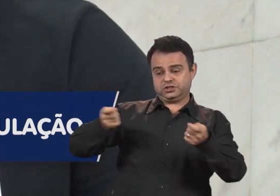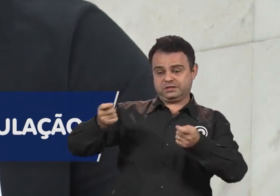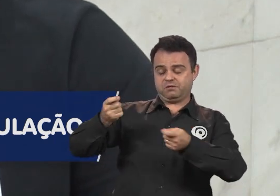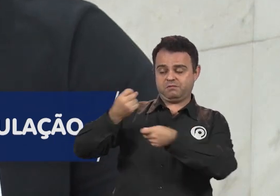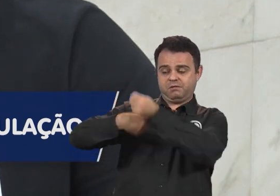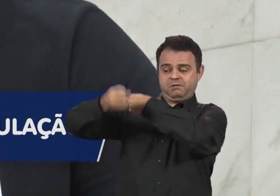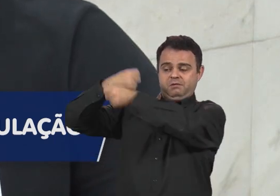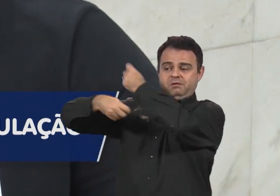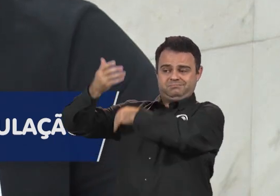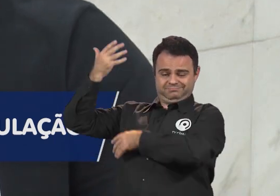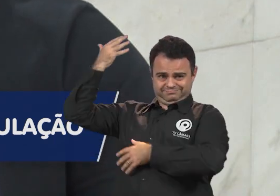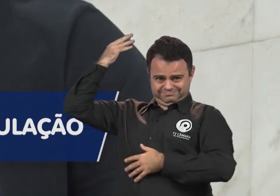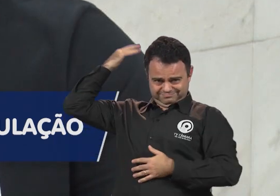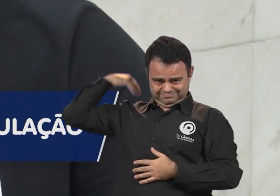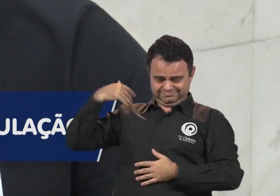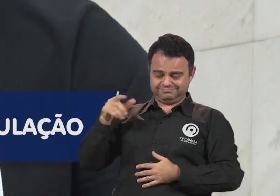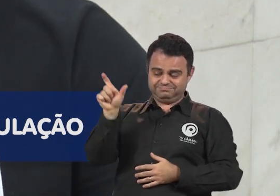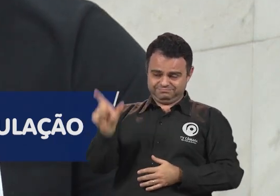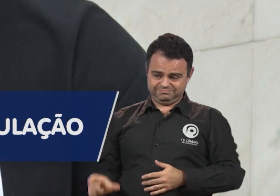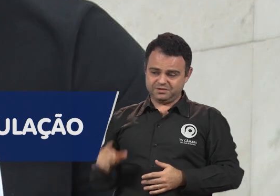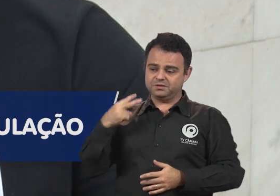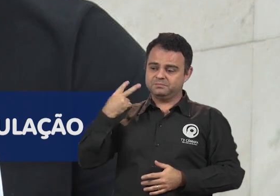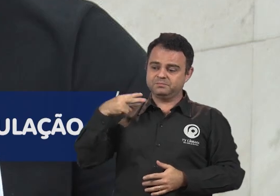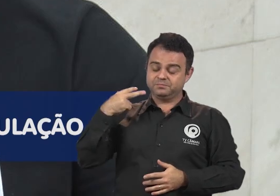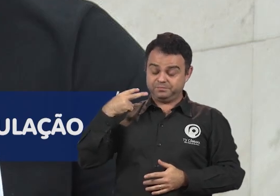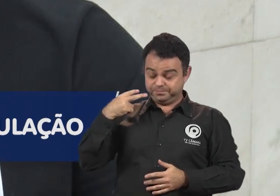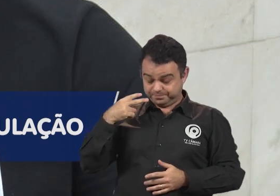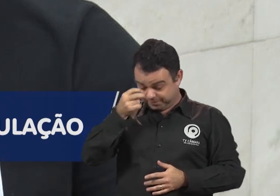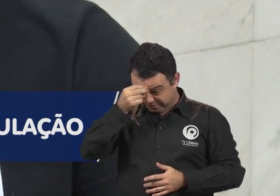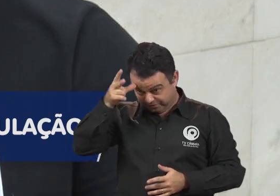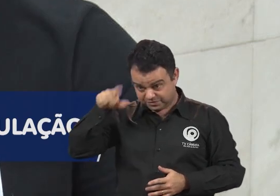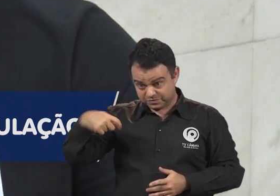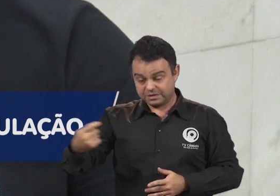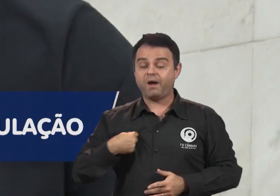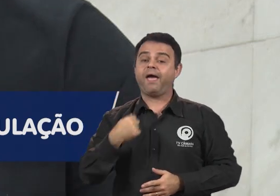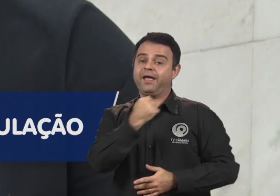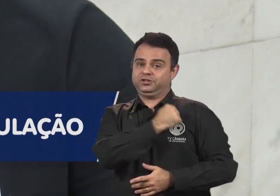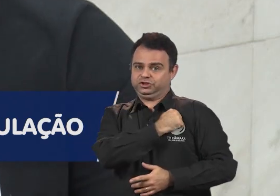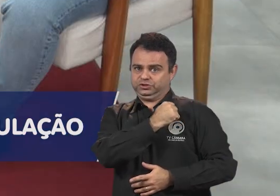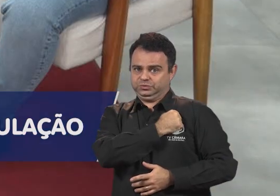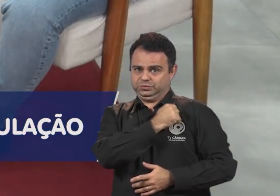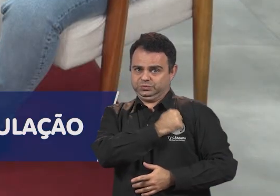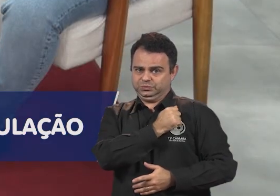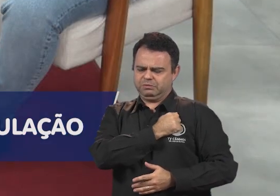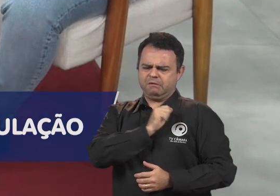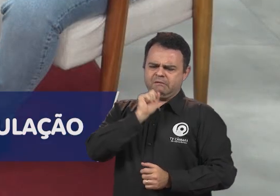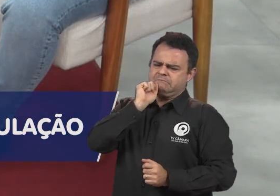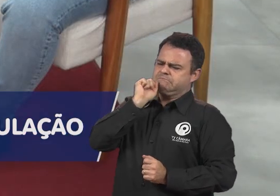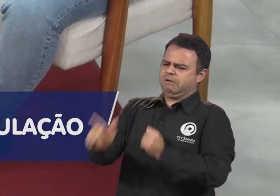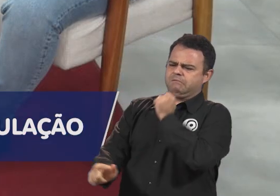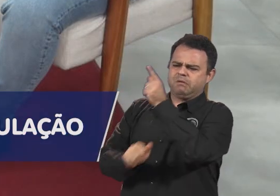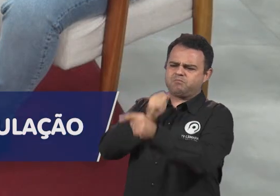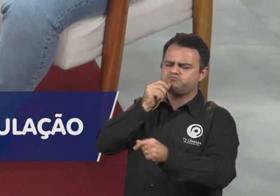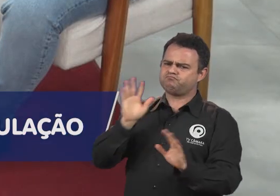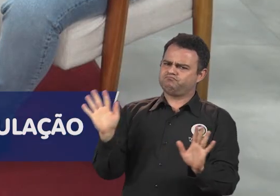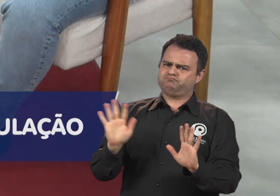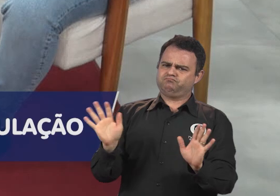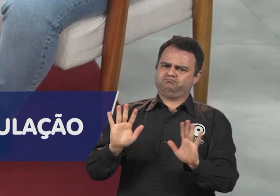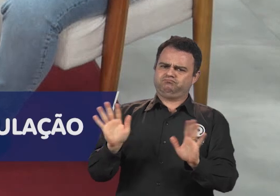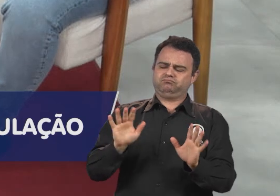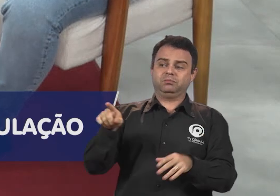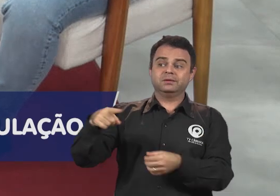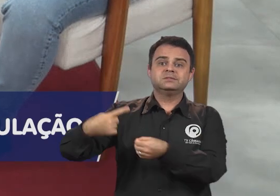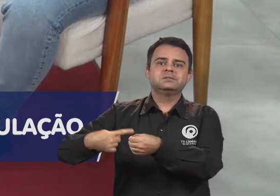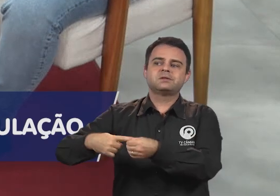últimos anos do Edinho. Eu não faço duras críticas ao Edinho, até porque ele é Santa Fé-sulense como